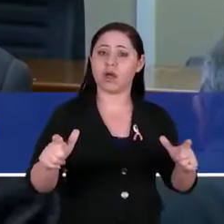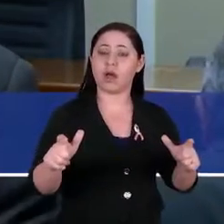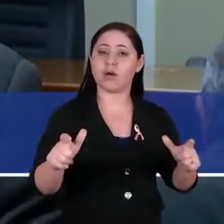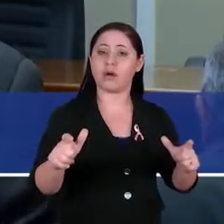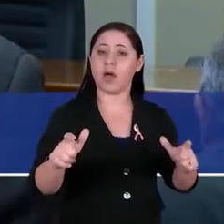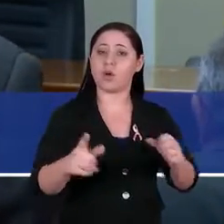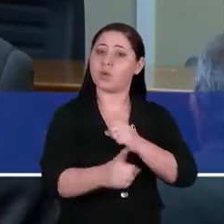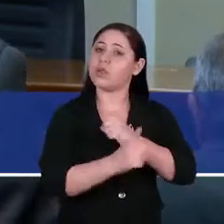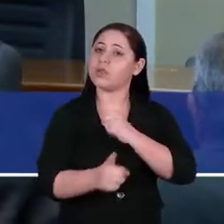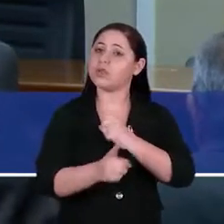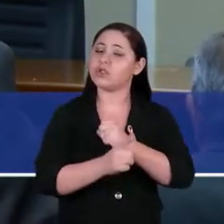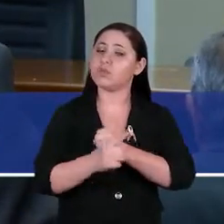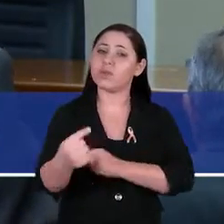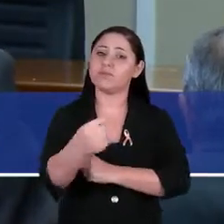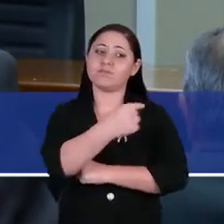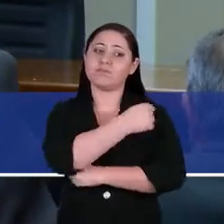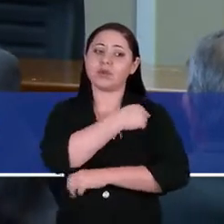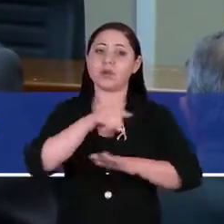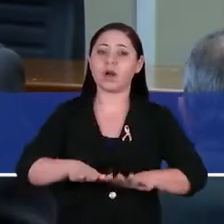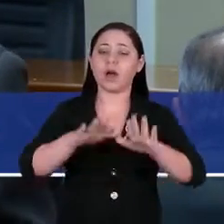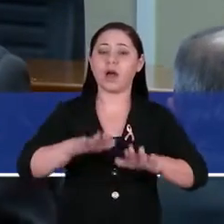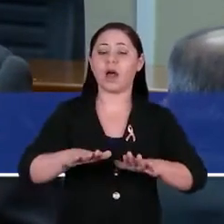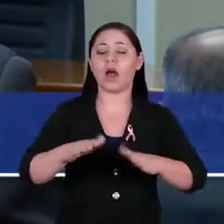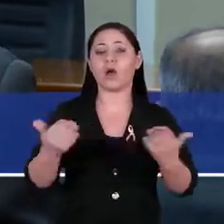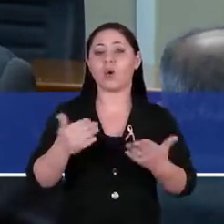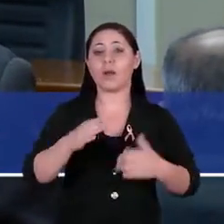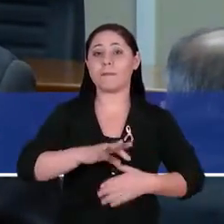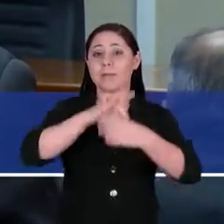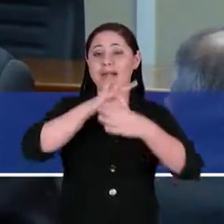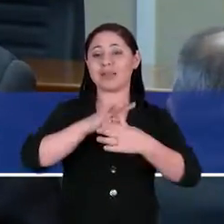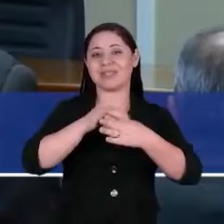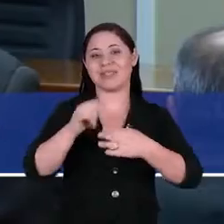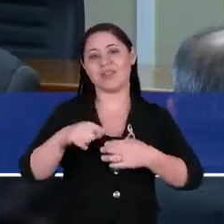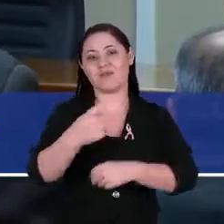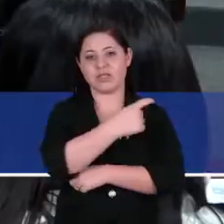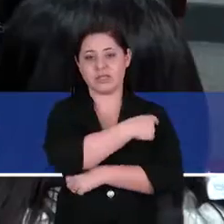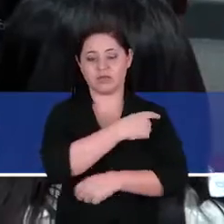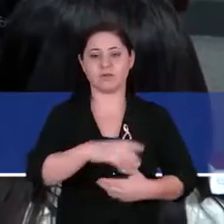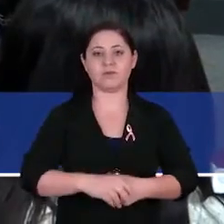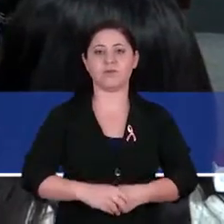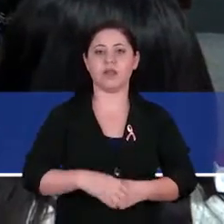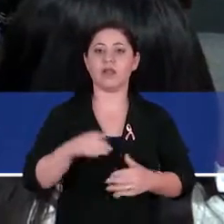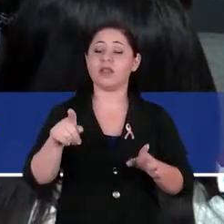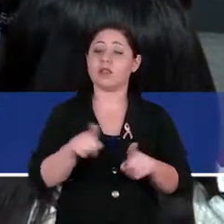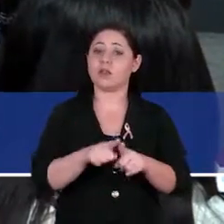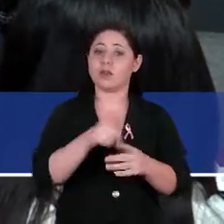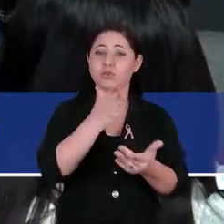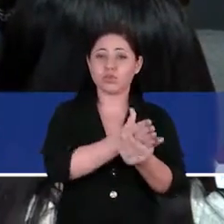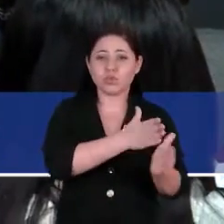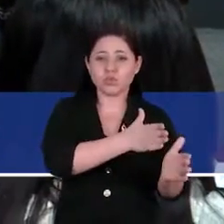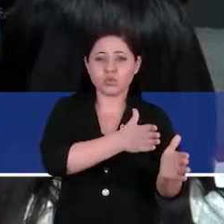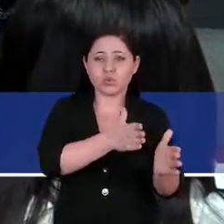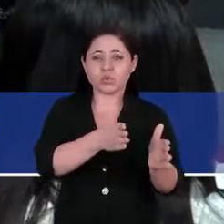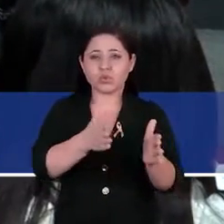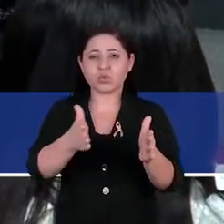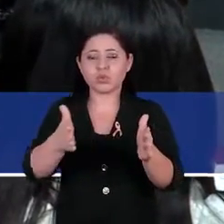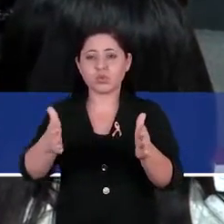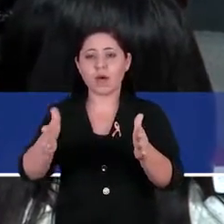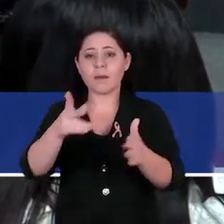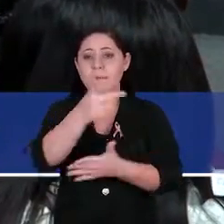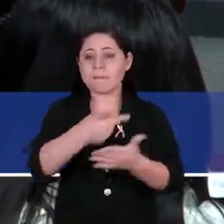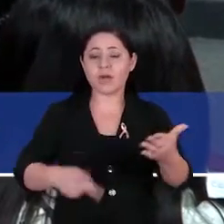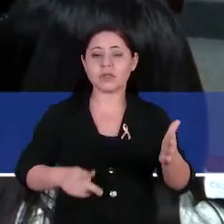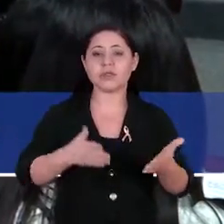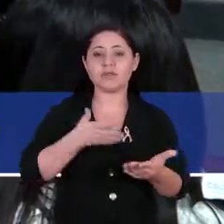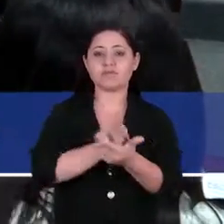estender nas campanhas de vacinação essas prioridades aqueles que serão vacinados também seguem em tramitação regular e com